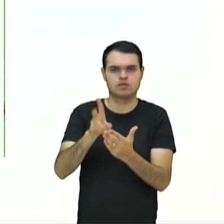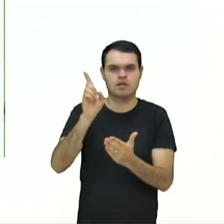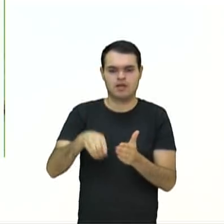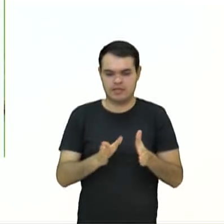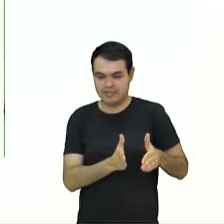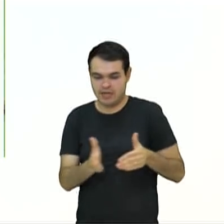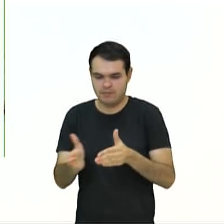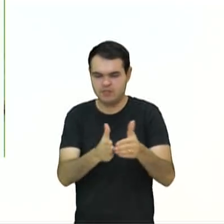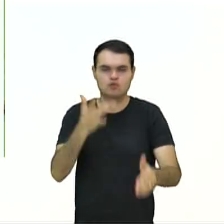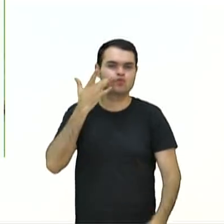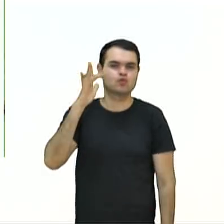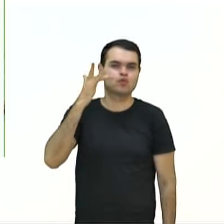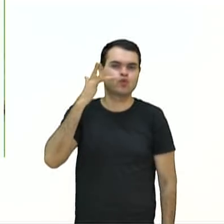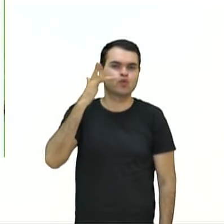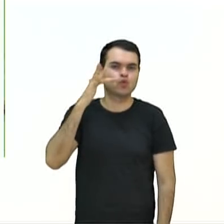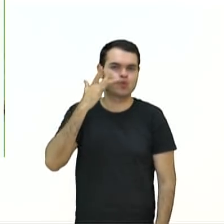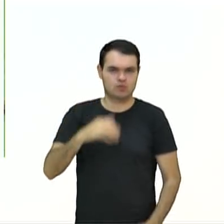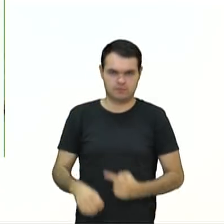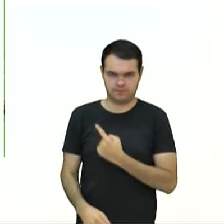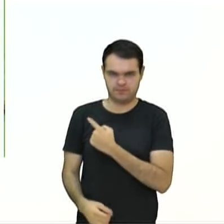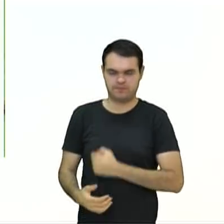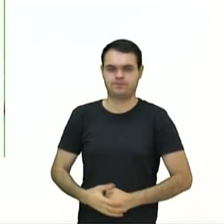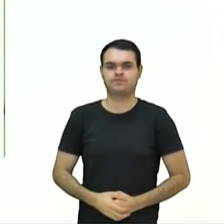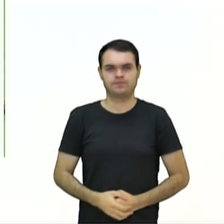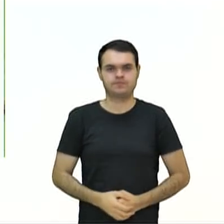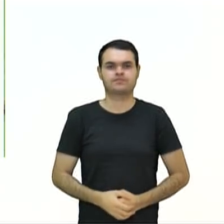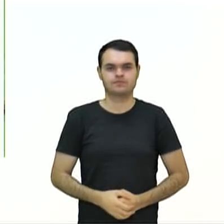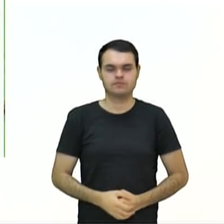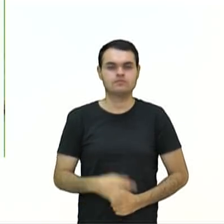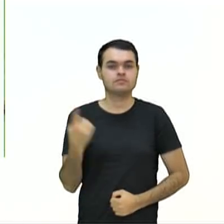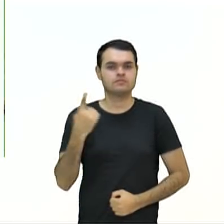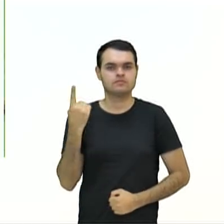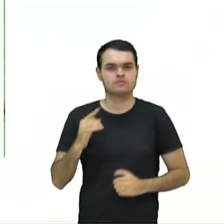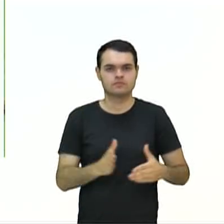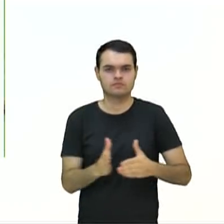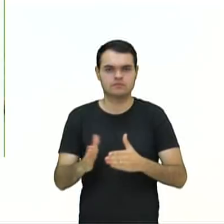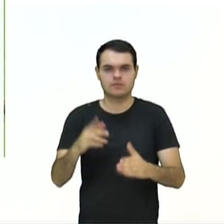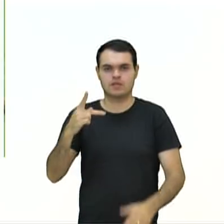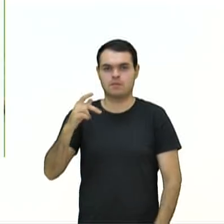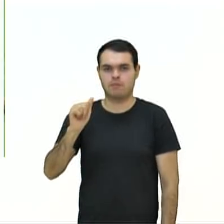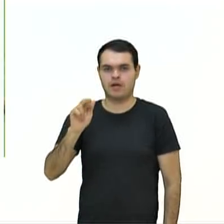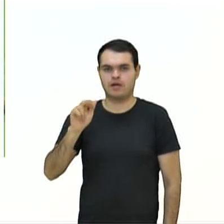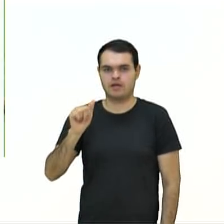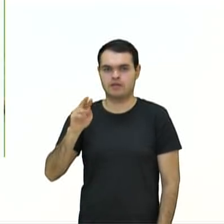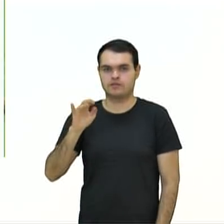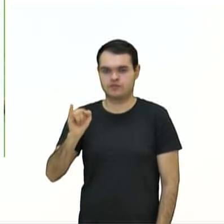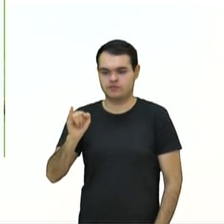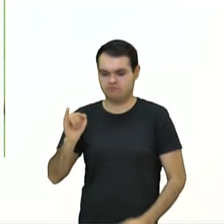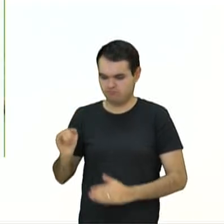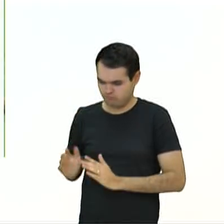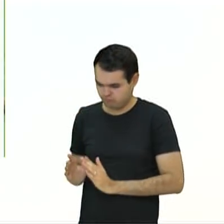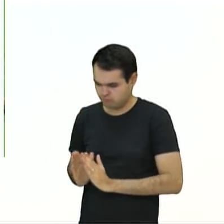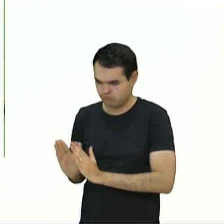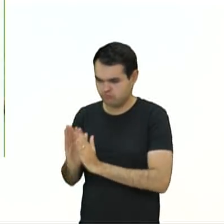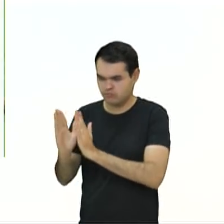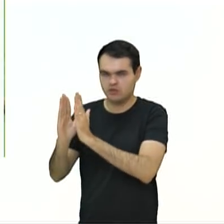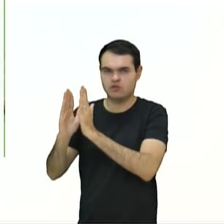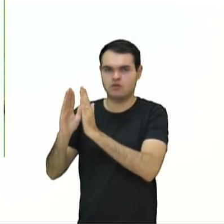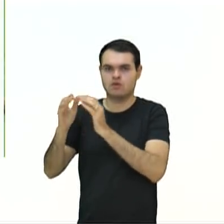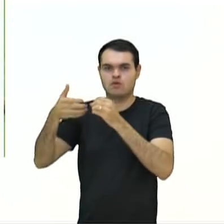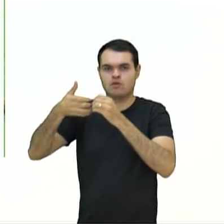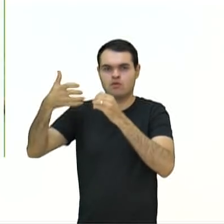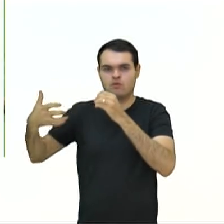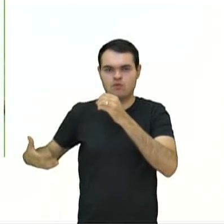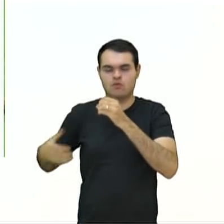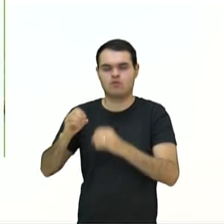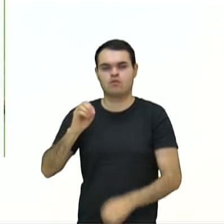do Ouro ali em Paraty. Então, primeiro caminho foi aqui, de Paraty até Ouro Preto, para a